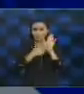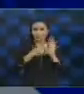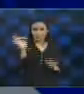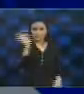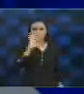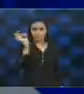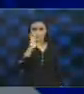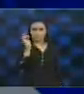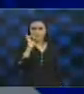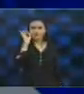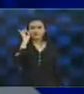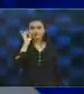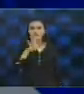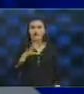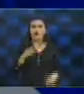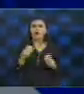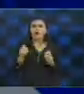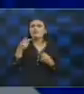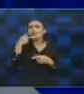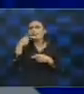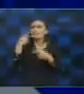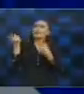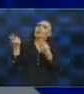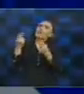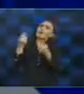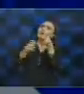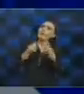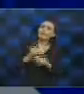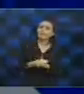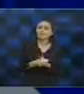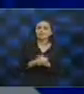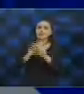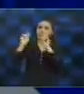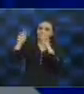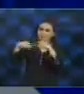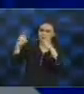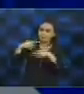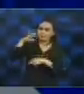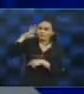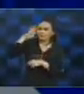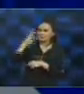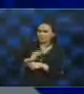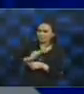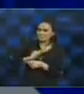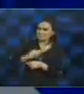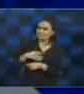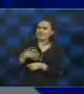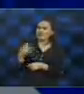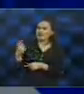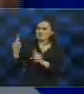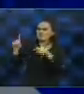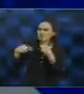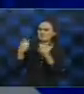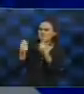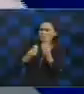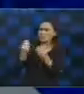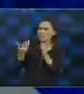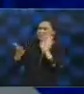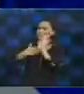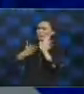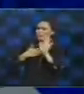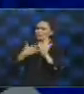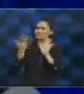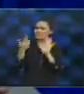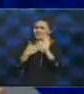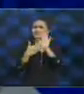nenhuma. Simplesmente passou o tempo inteiro a me acusar, a ser grosseiro comigo e sem apresentar propostas,